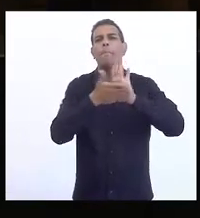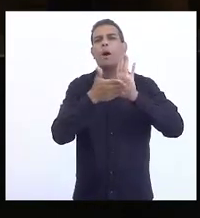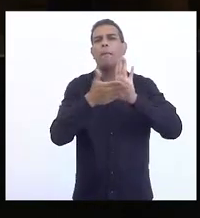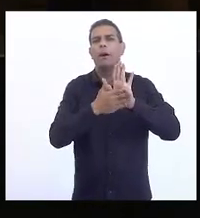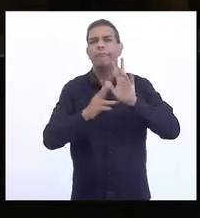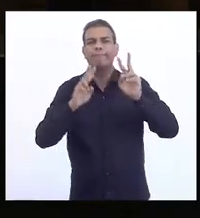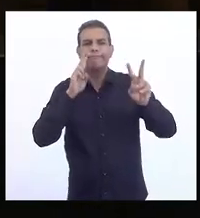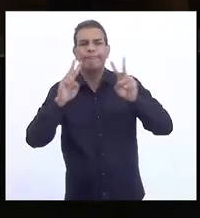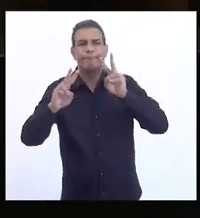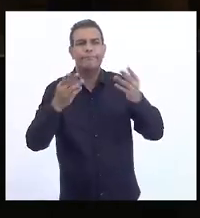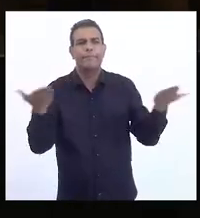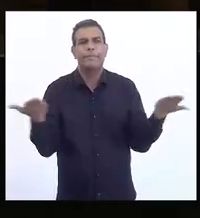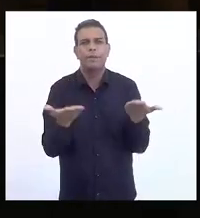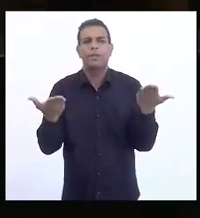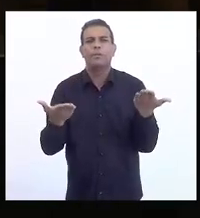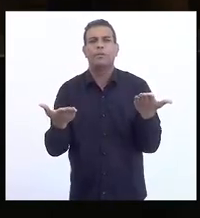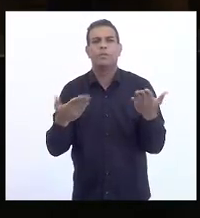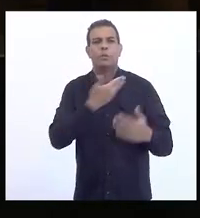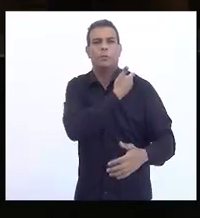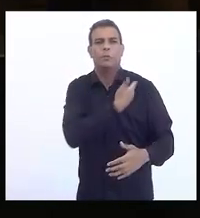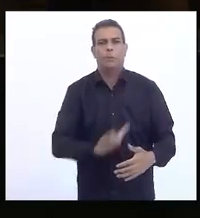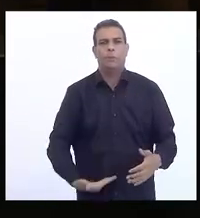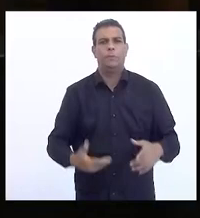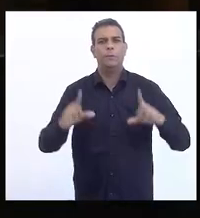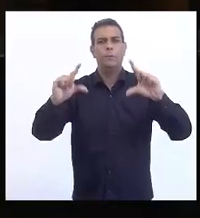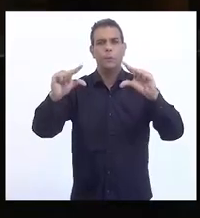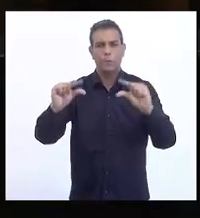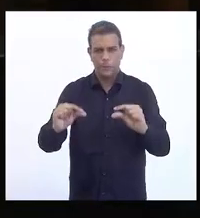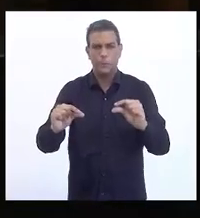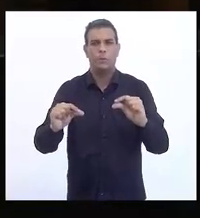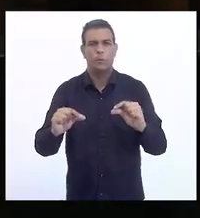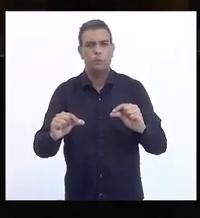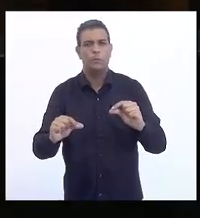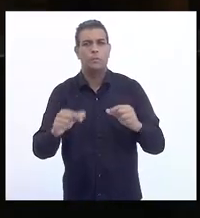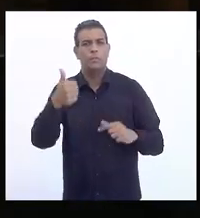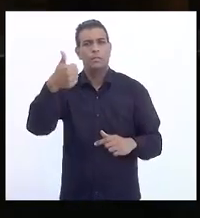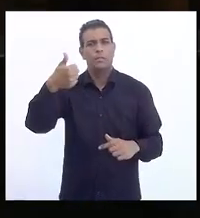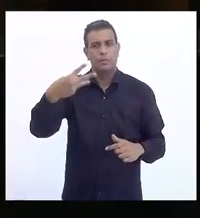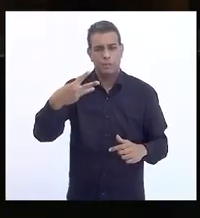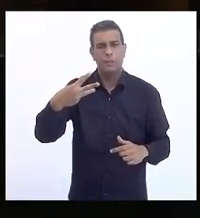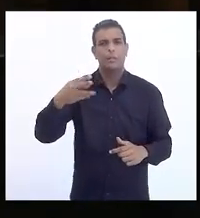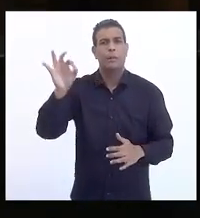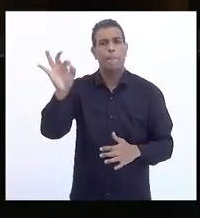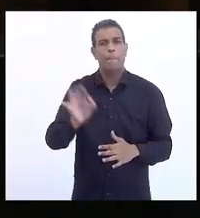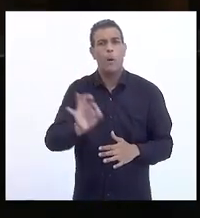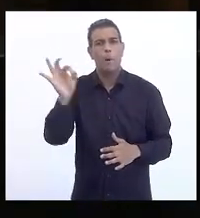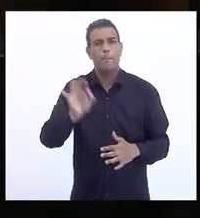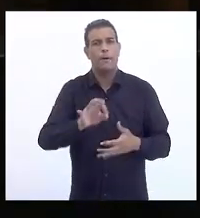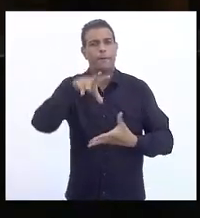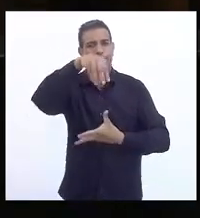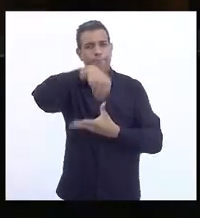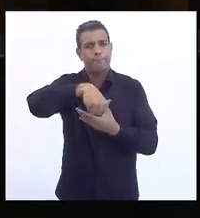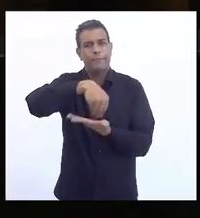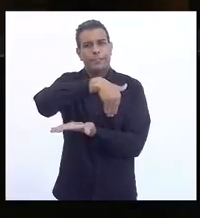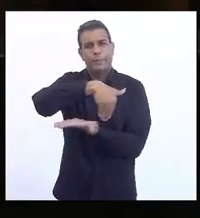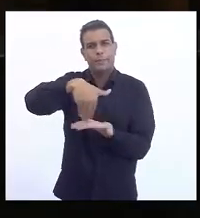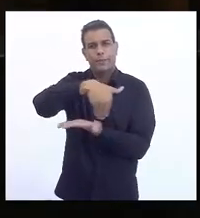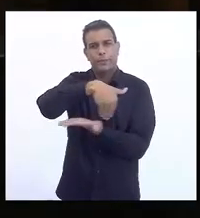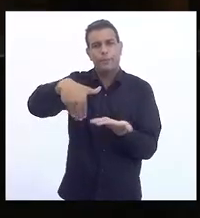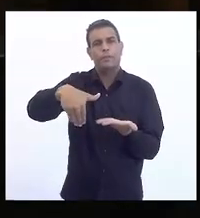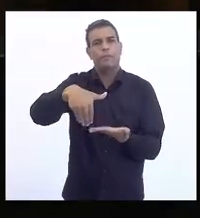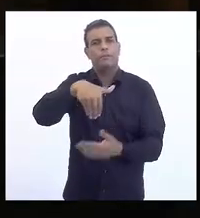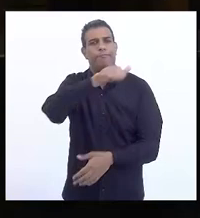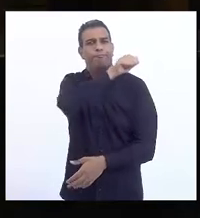apresentada pelo governo Cláudio Castro, uma redução em menos de 13% na Secretaria de Estado de